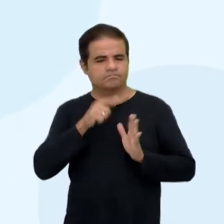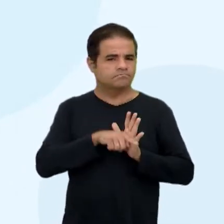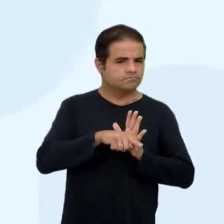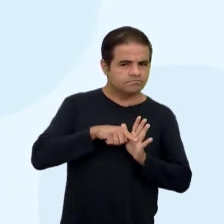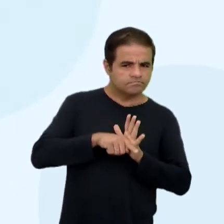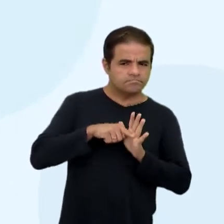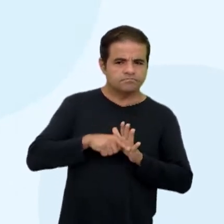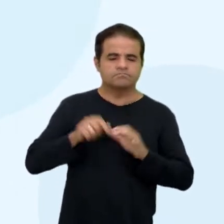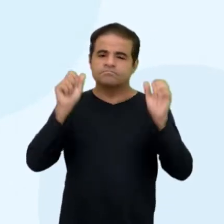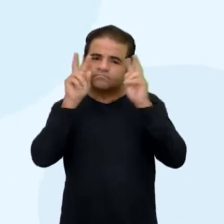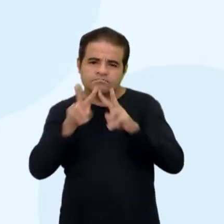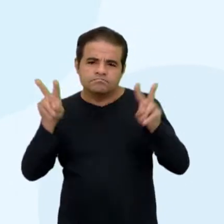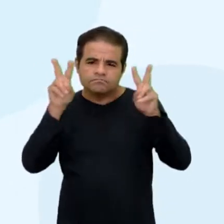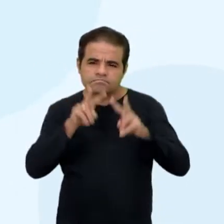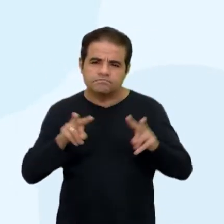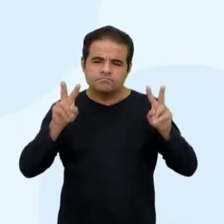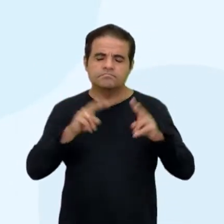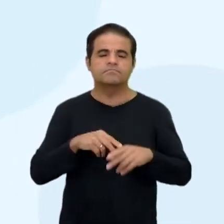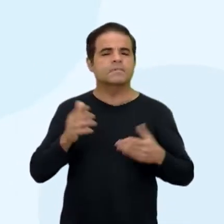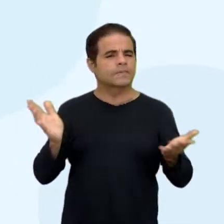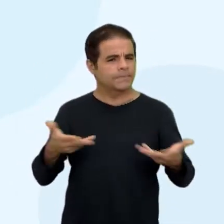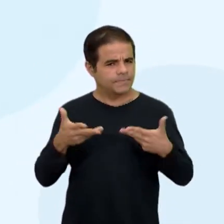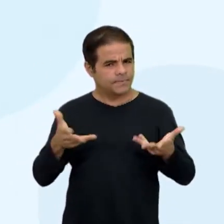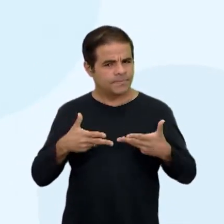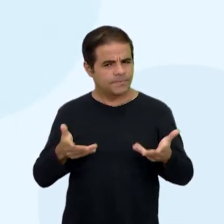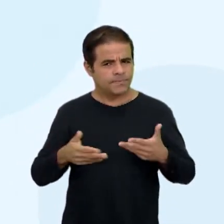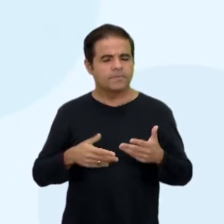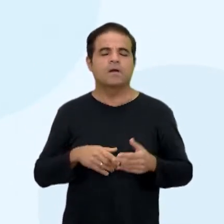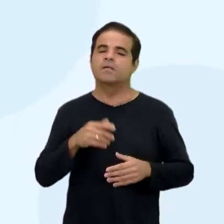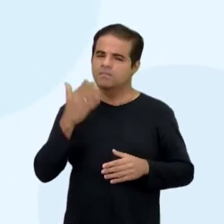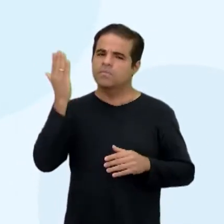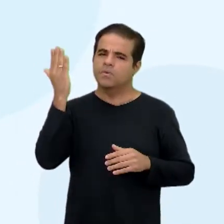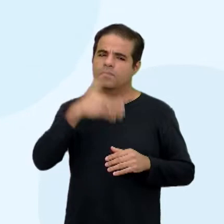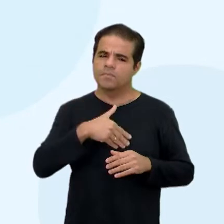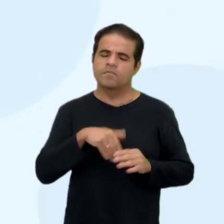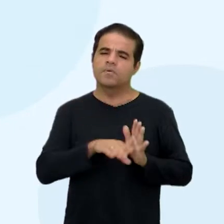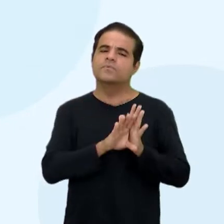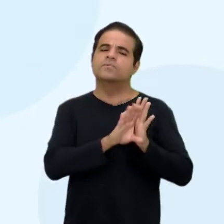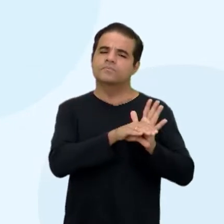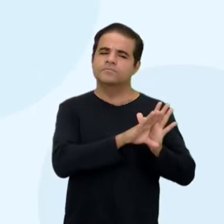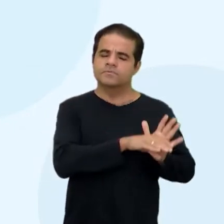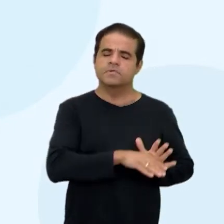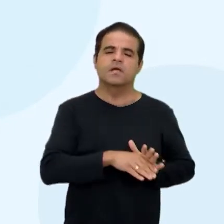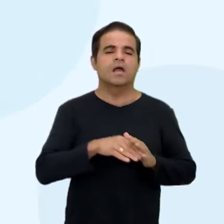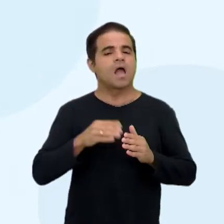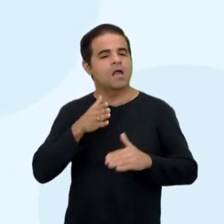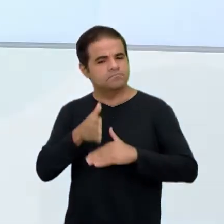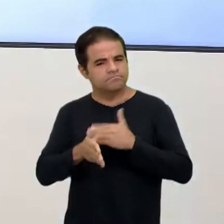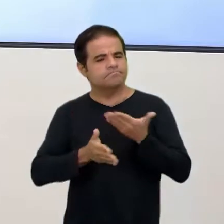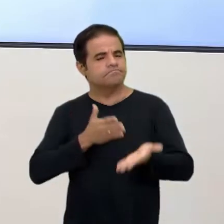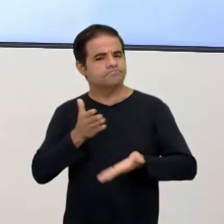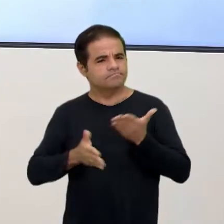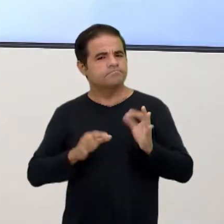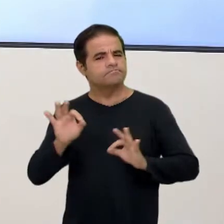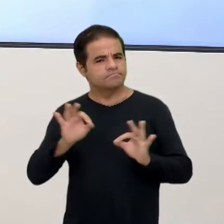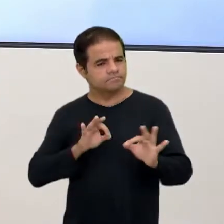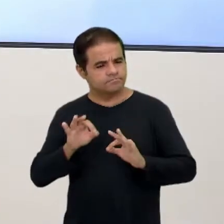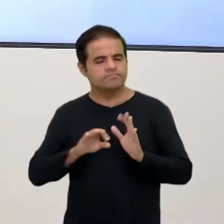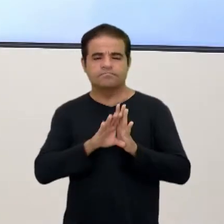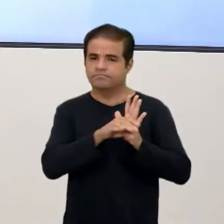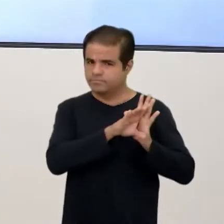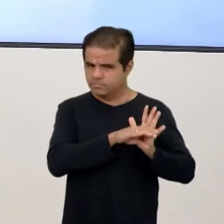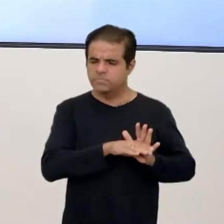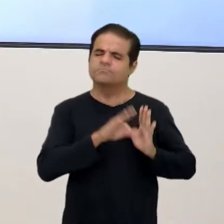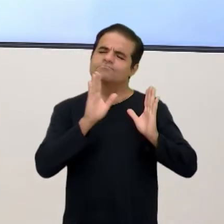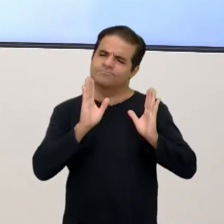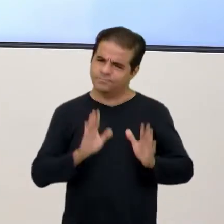essa viabilidade e a eficiência, além de comprovar aí os conceitos físicos envolvidos no projeto, esses conceitos que a